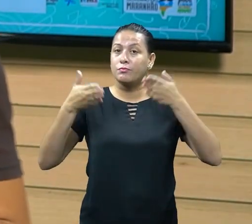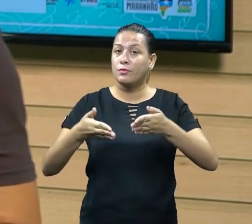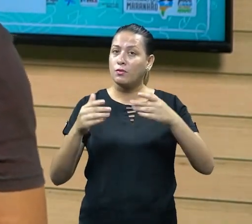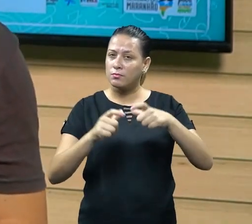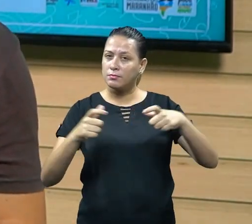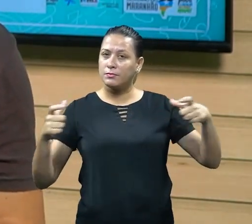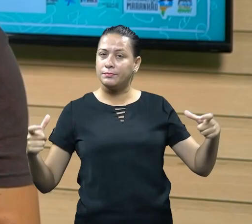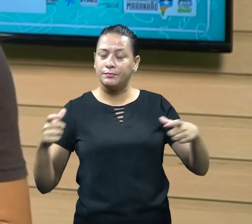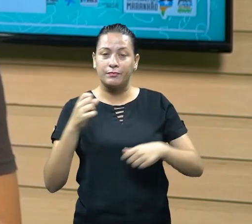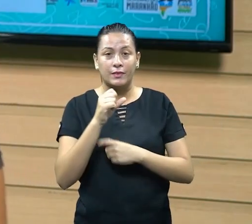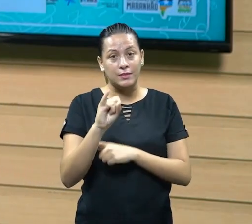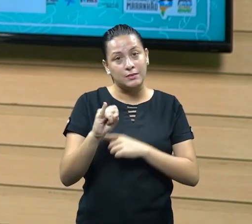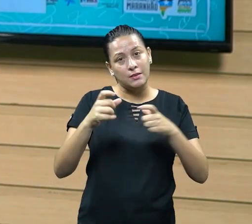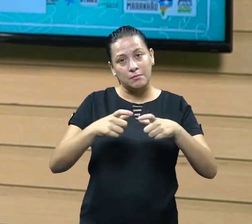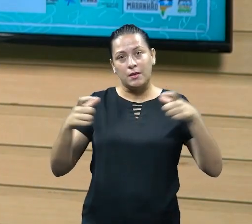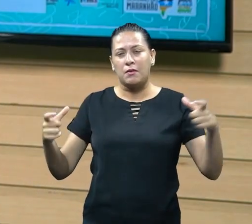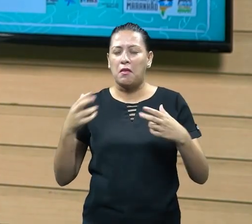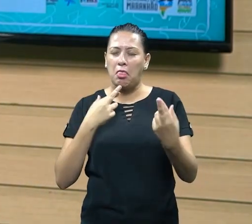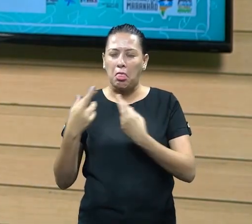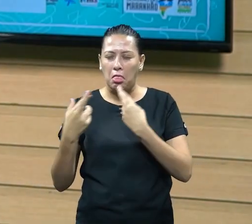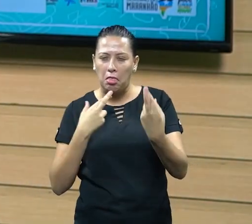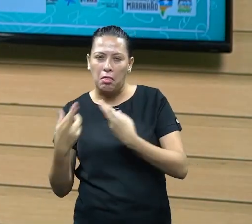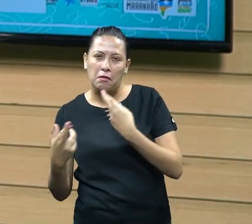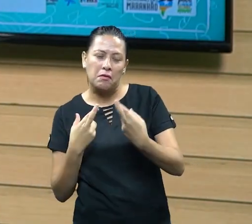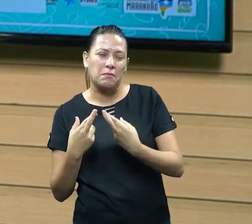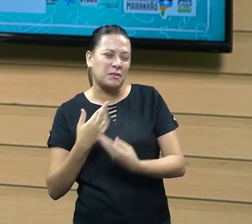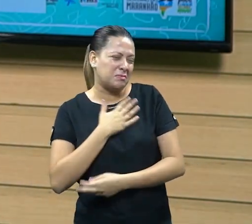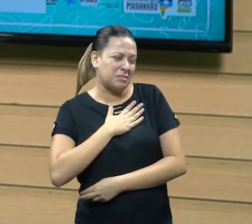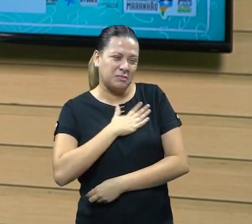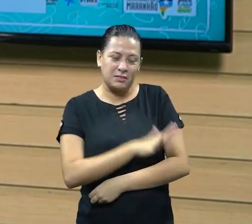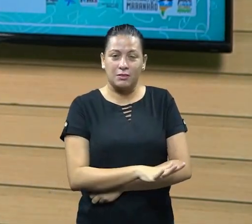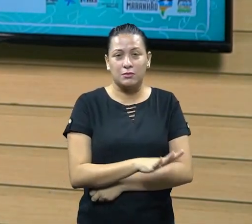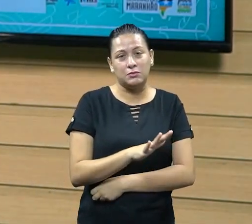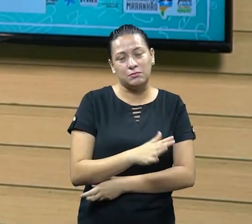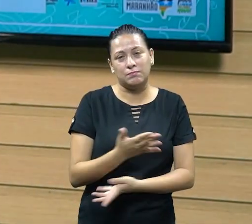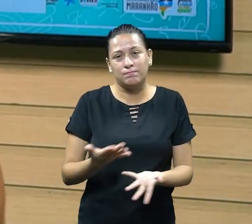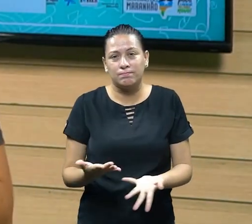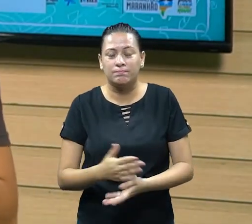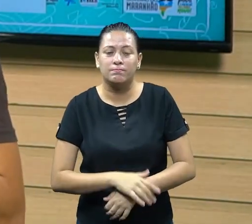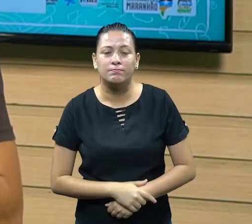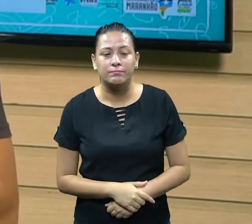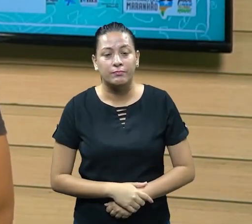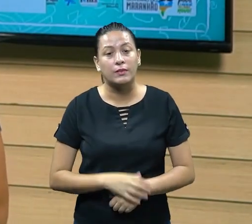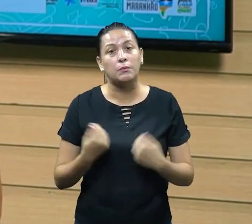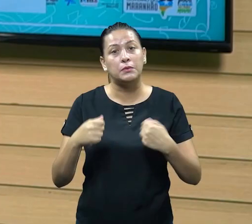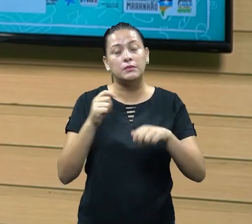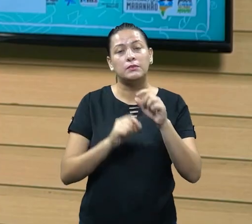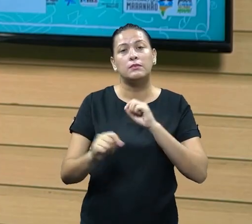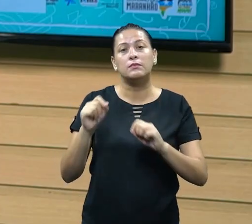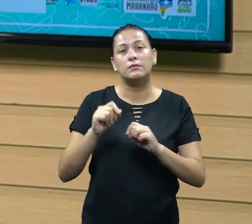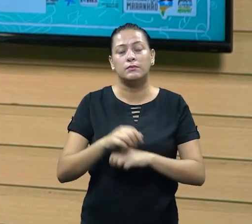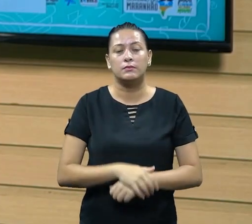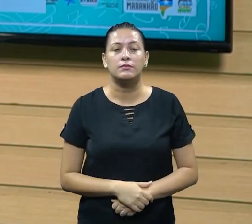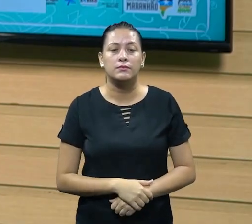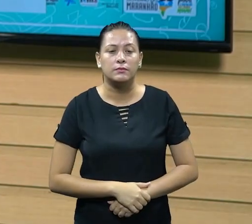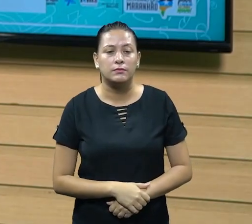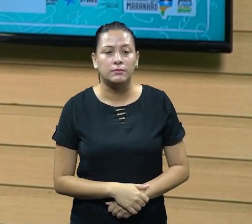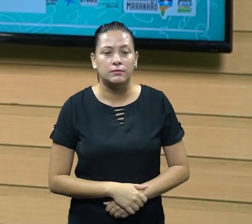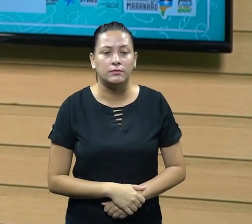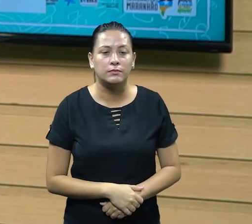Agora, se a maioria está reclamando, a maioria está insatisfeita, ou então uma parte significativa, aí você precisa fazer uma